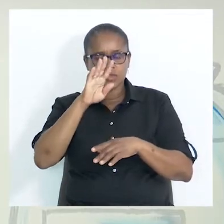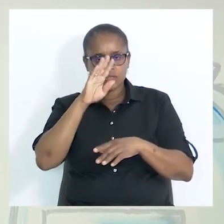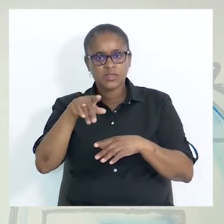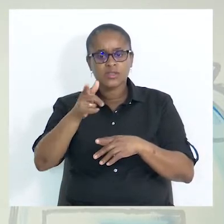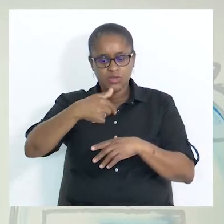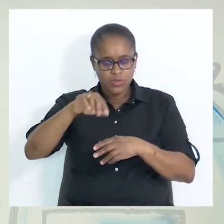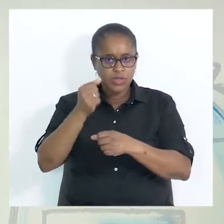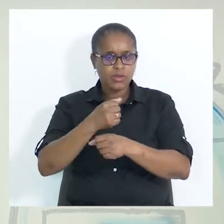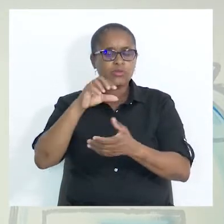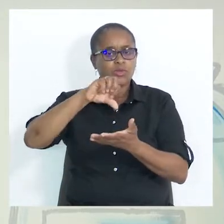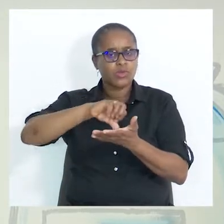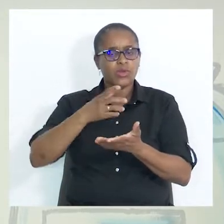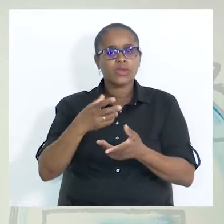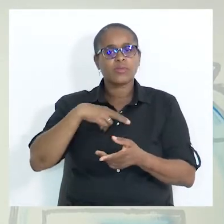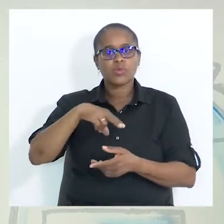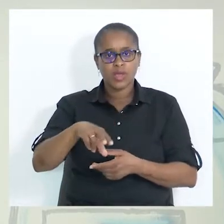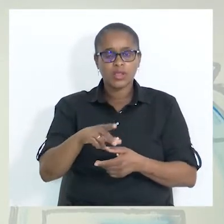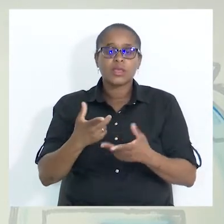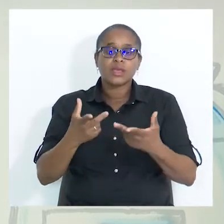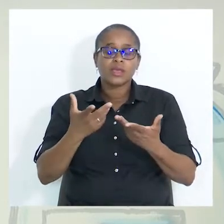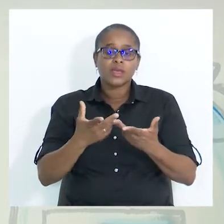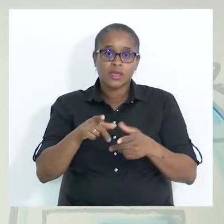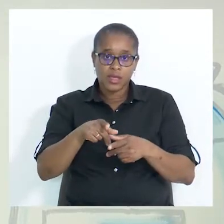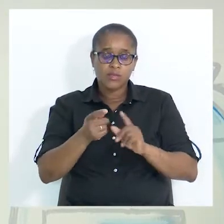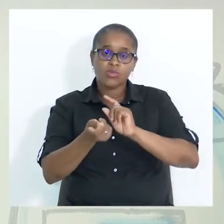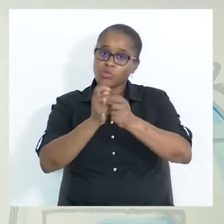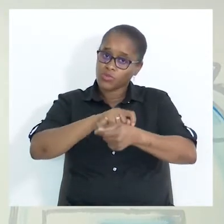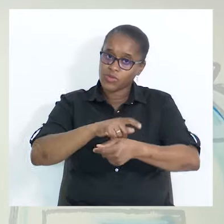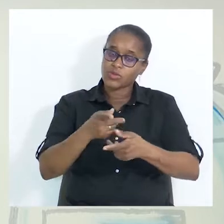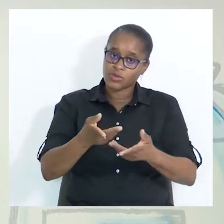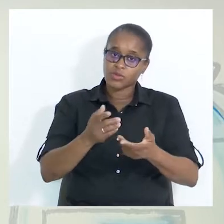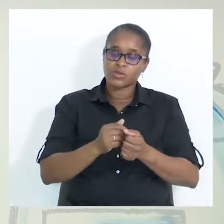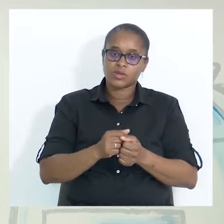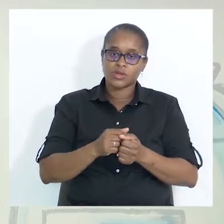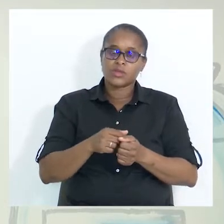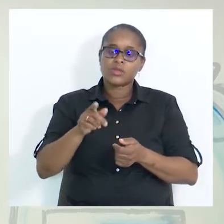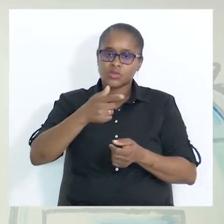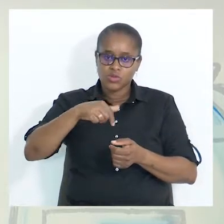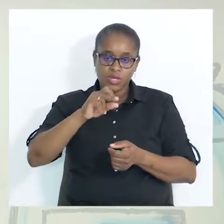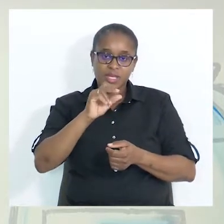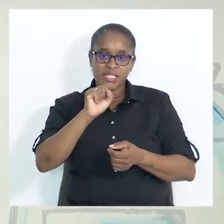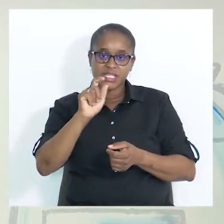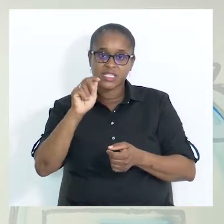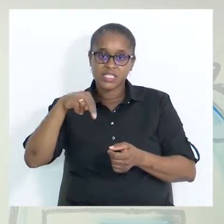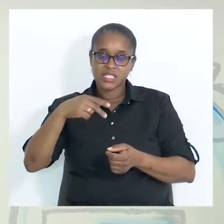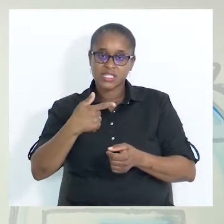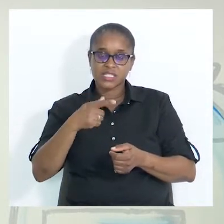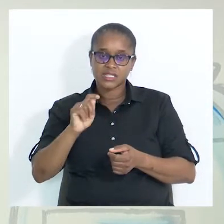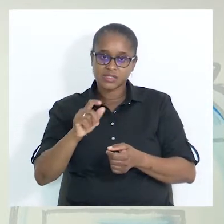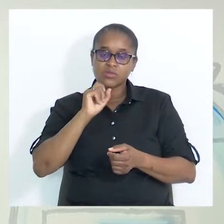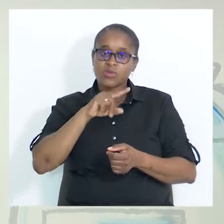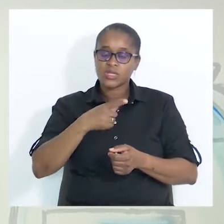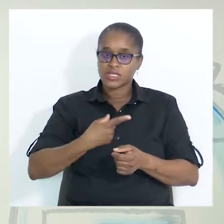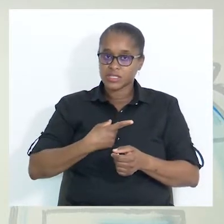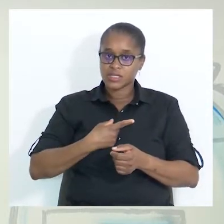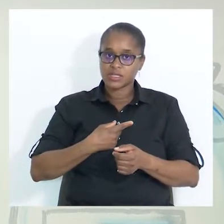território de Portugal, que é a linha de modificação ali. A gente pode